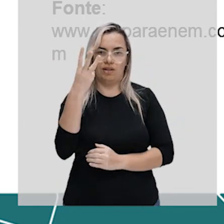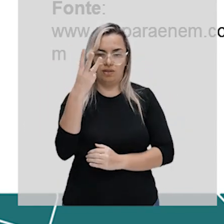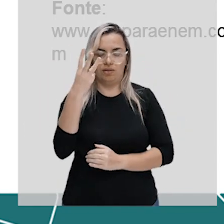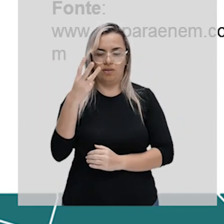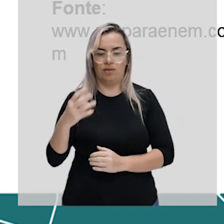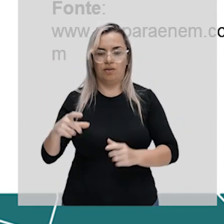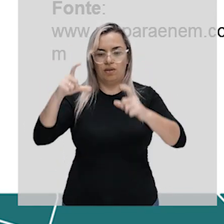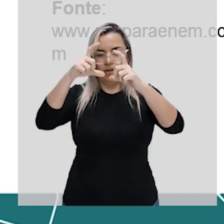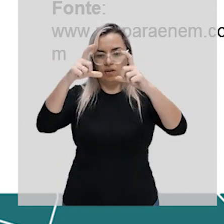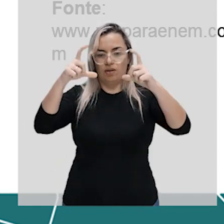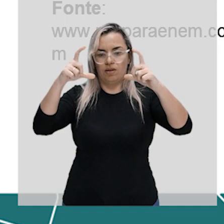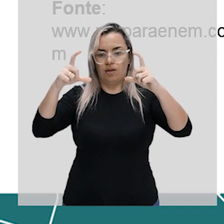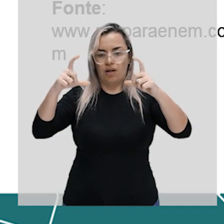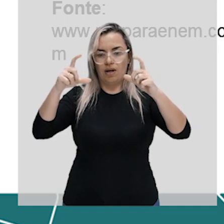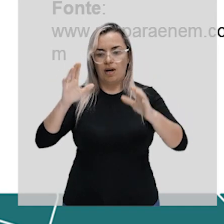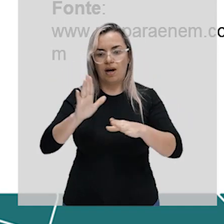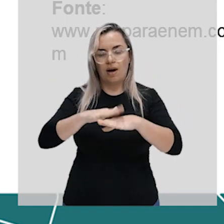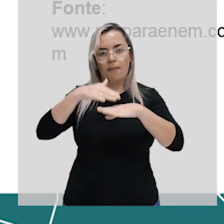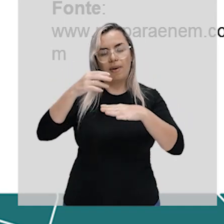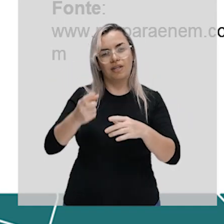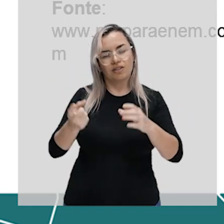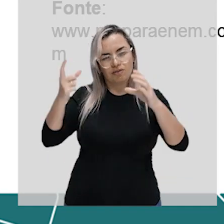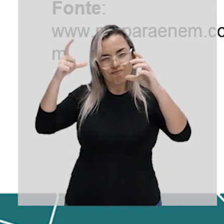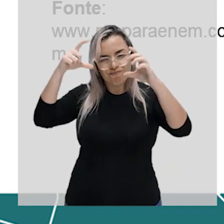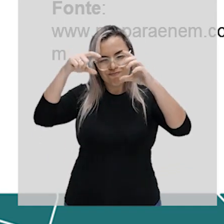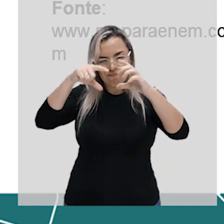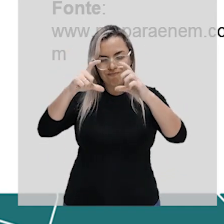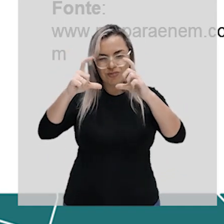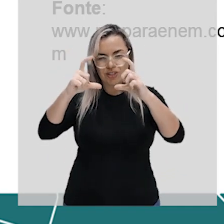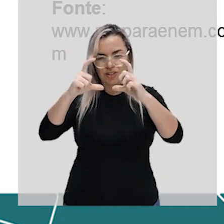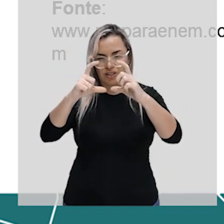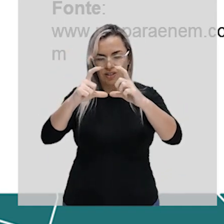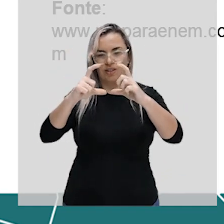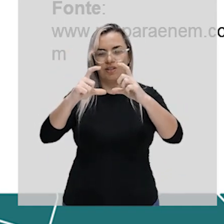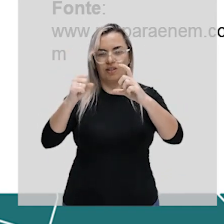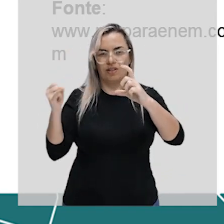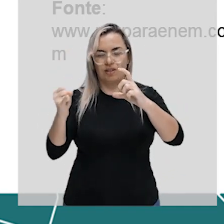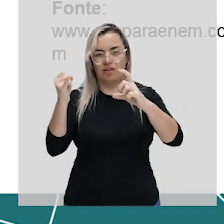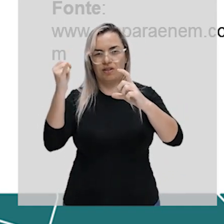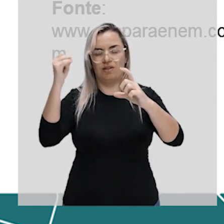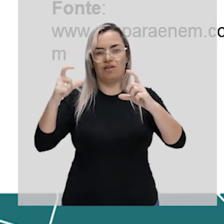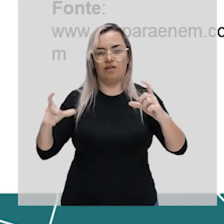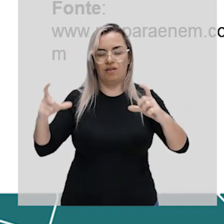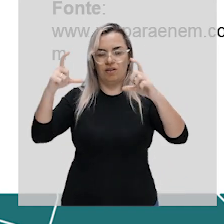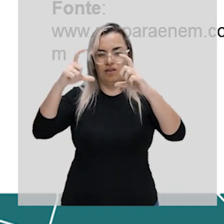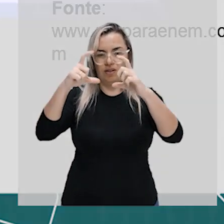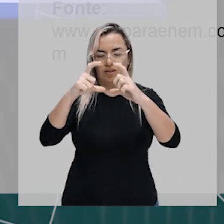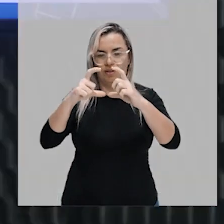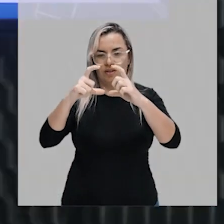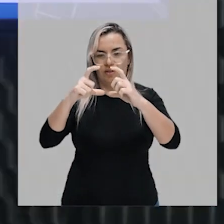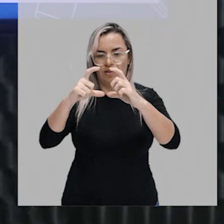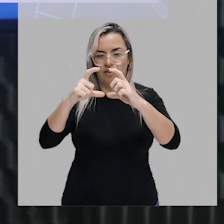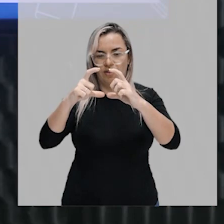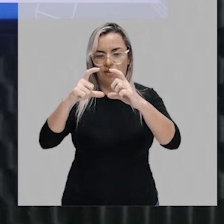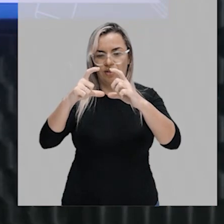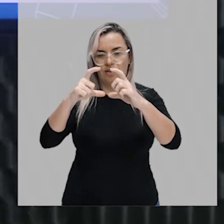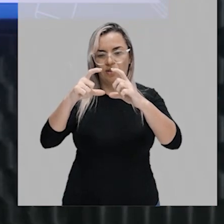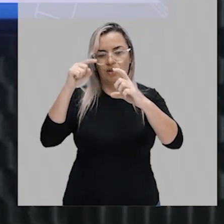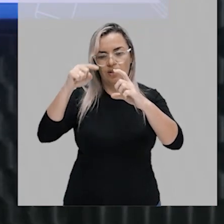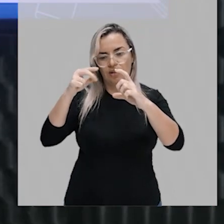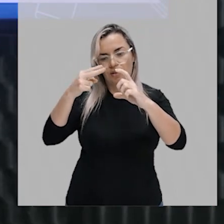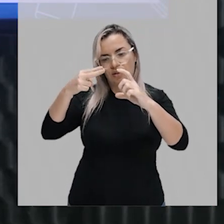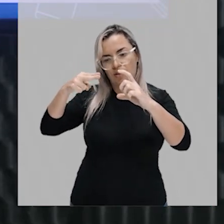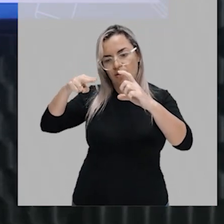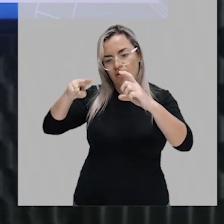A camada mais interna é a que nos importa, né? Que a gente tem que lembrar, é o